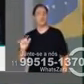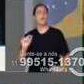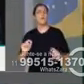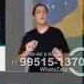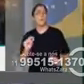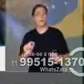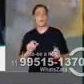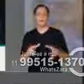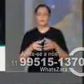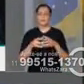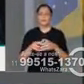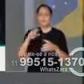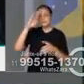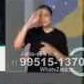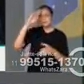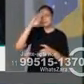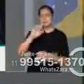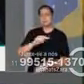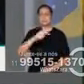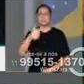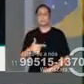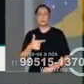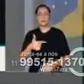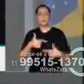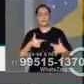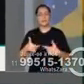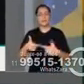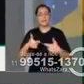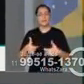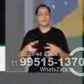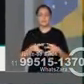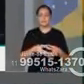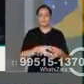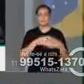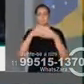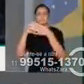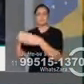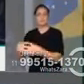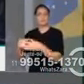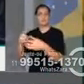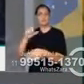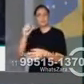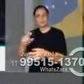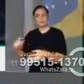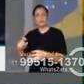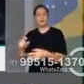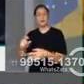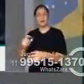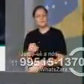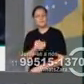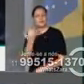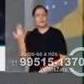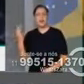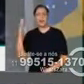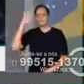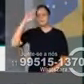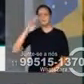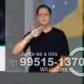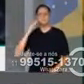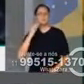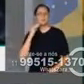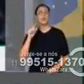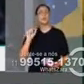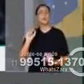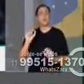foram milhares de brasileiros que se deslocaram até a itália para batalhar contra o fascismo